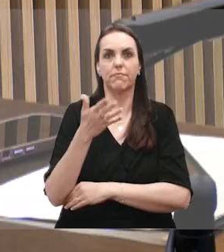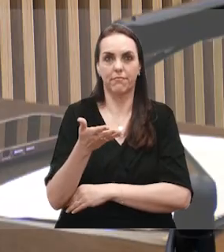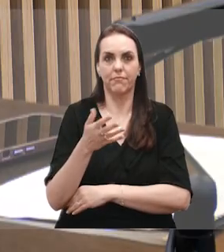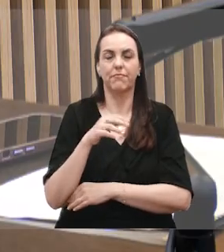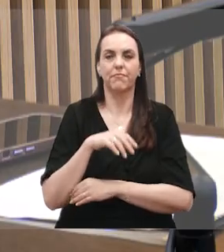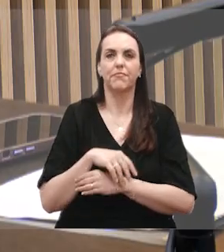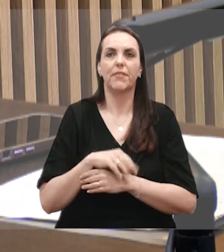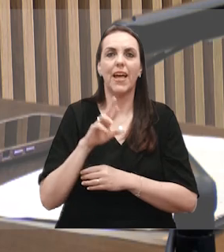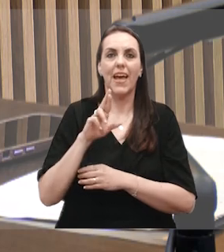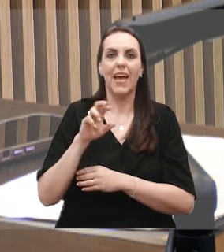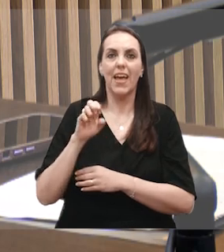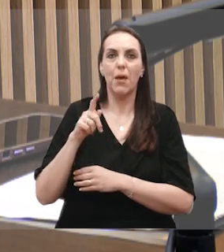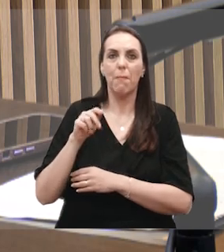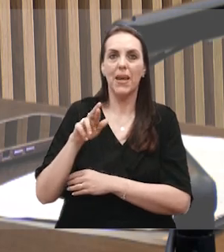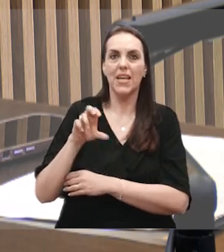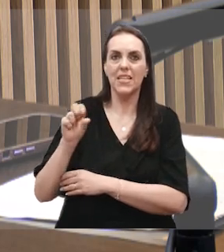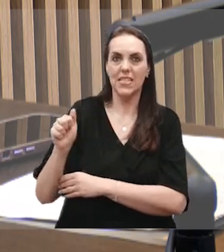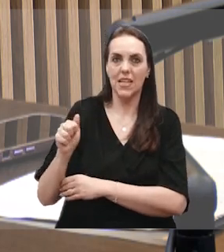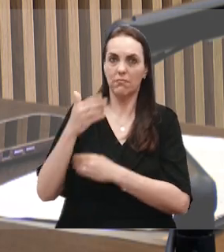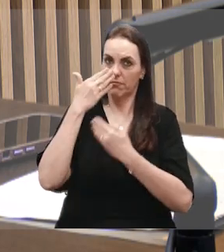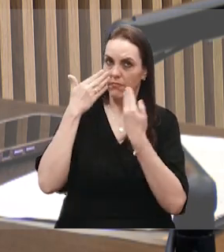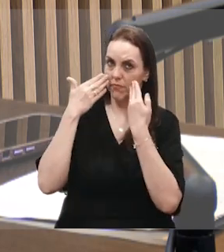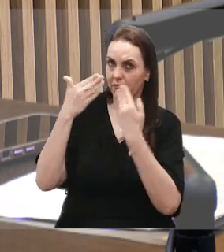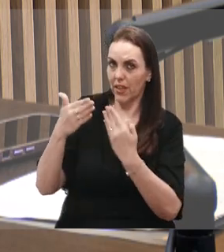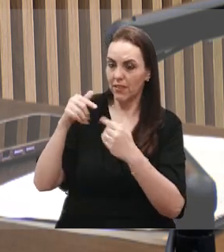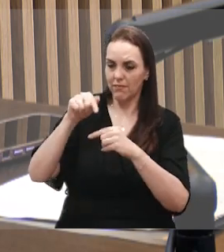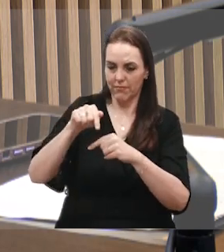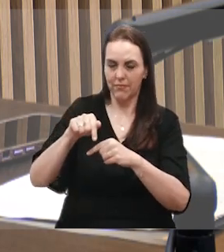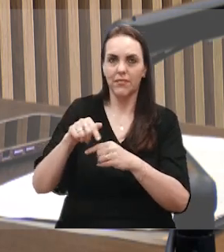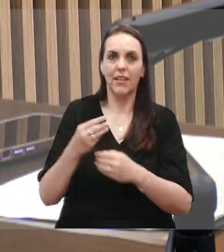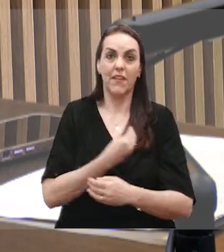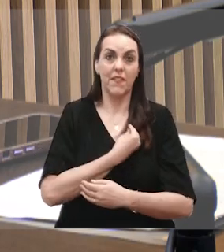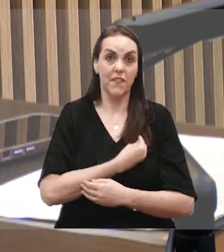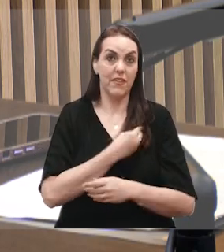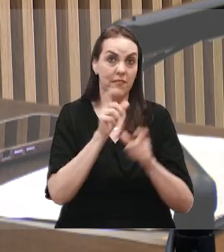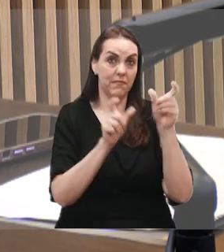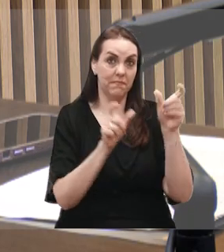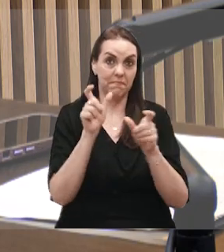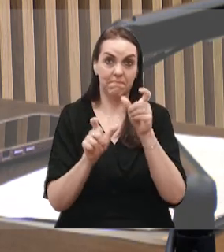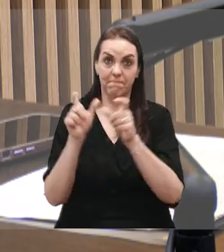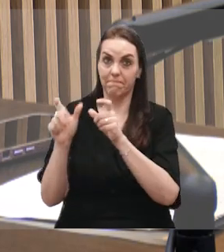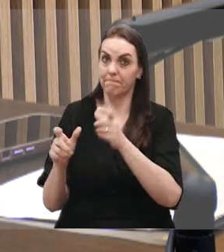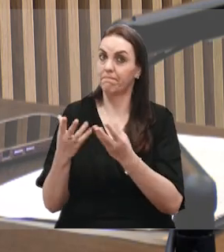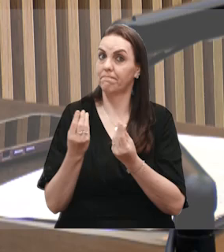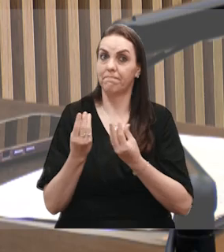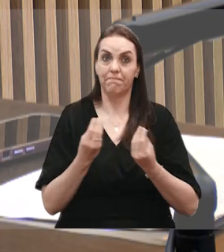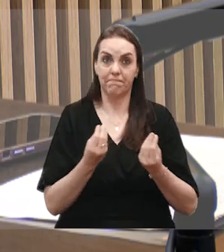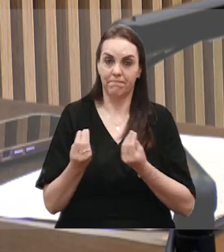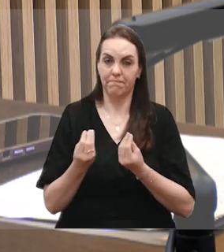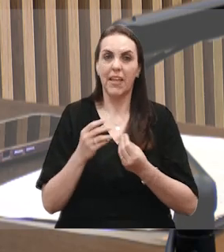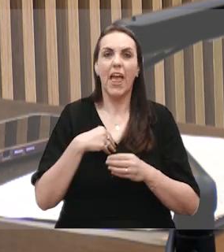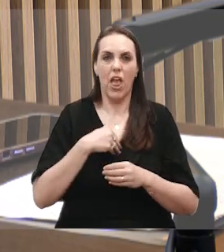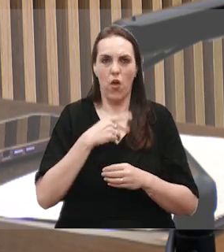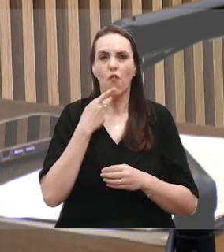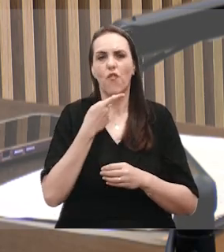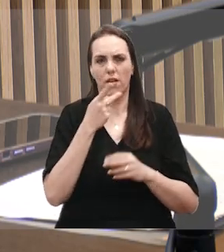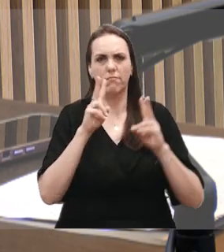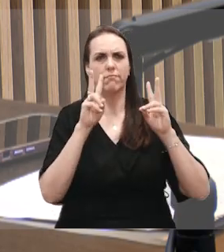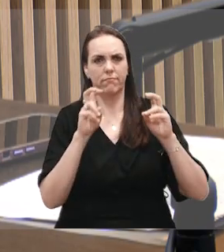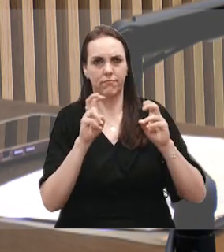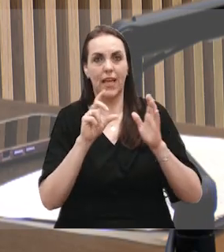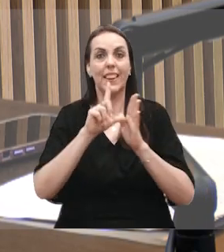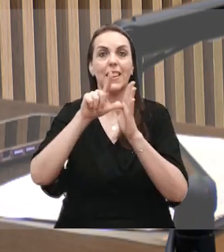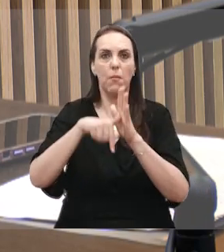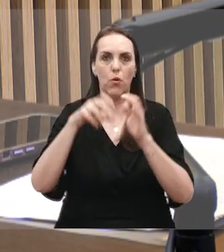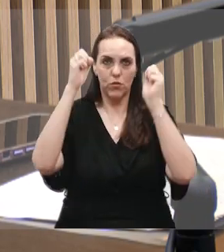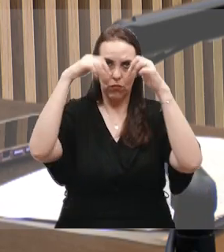o pessoal vive, então, de frente para a represa. Então, isso eu levantei depois das enchentes, ali durante a campanha